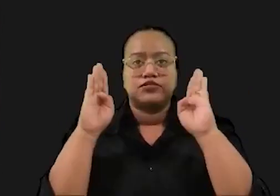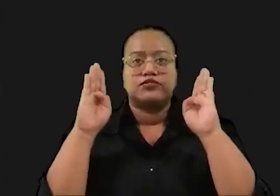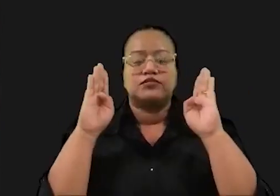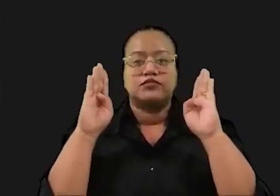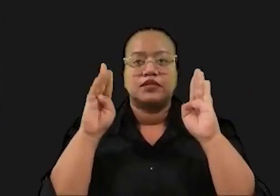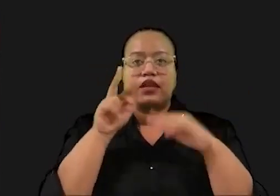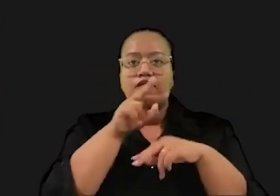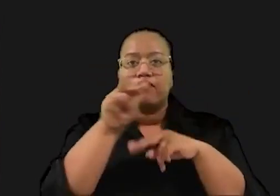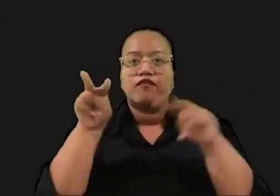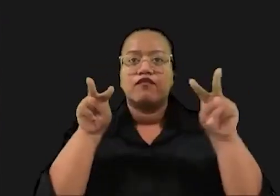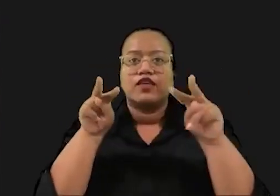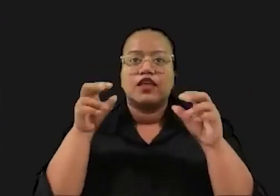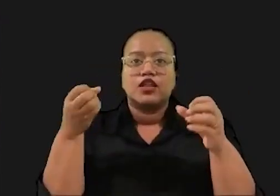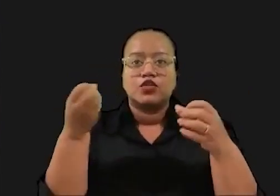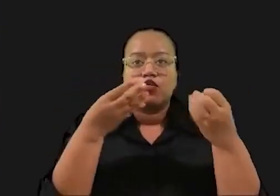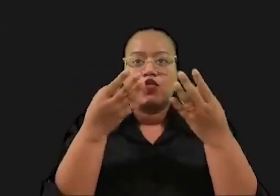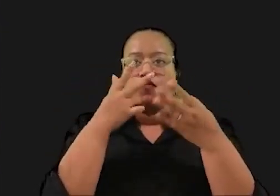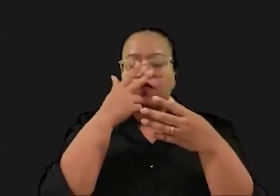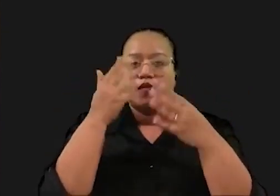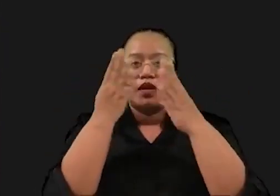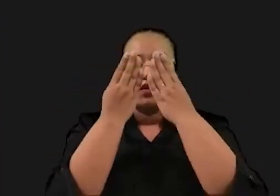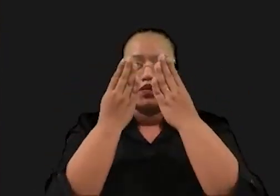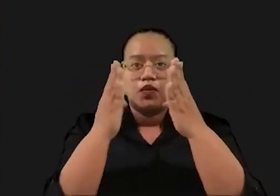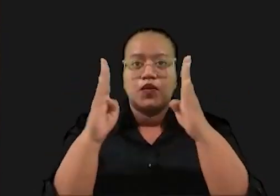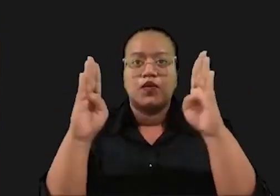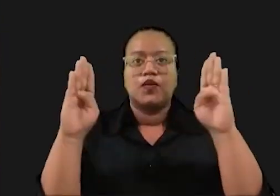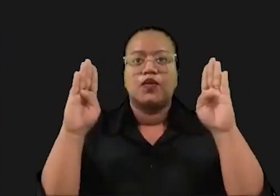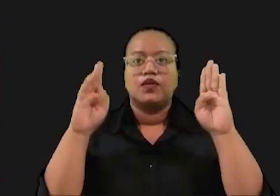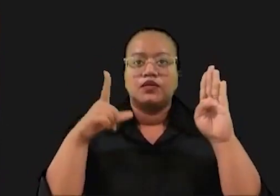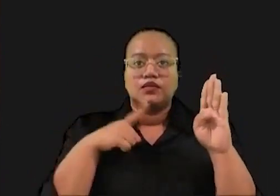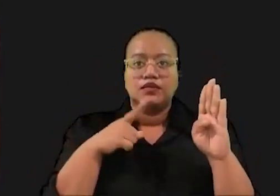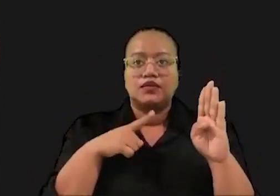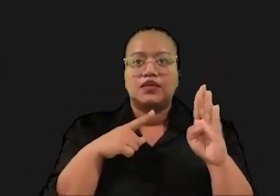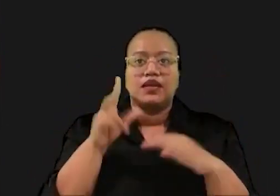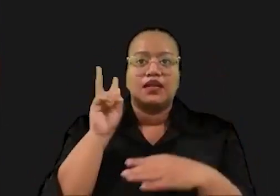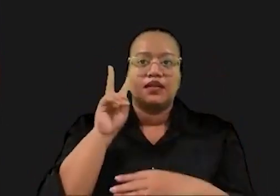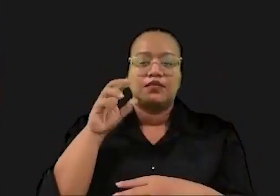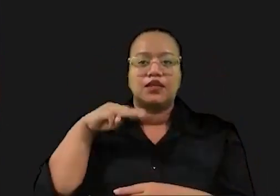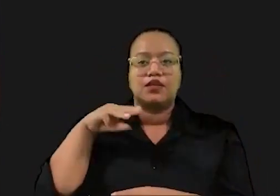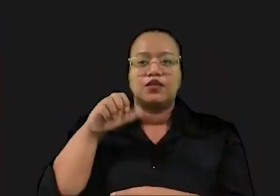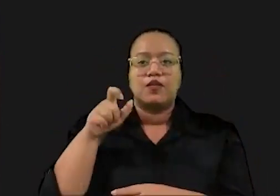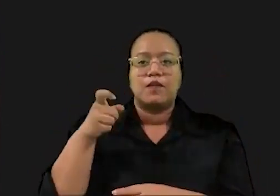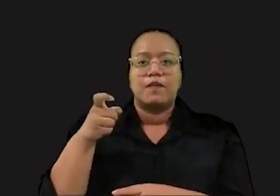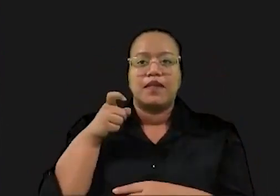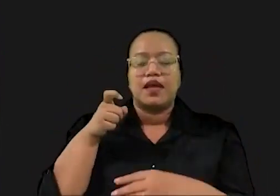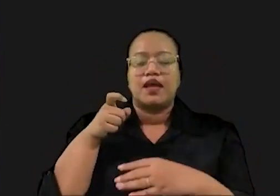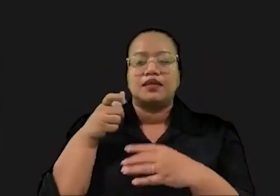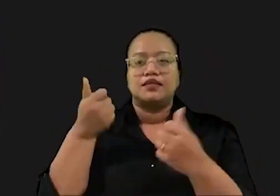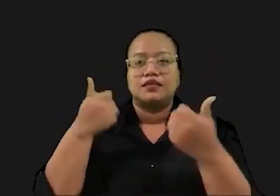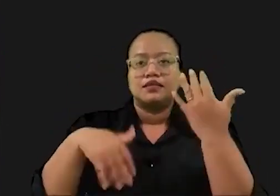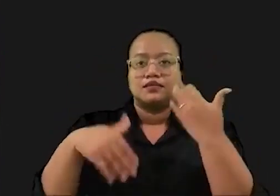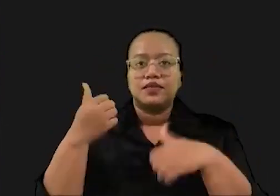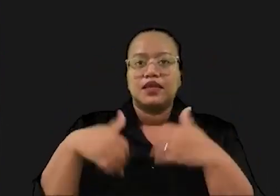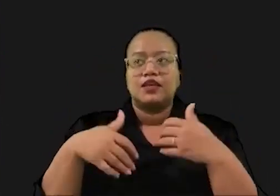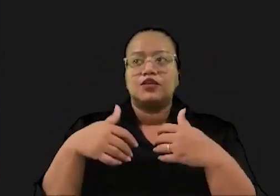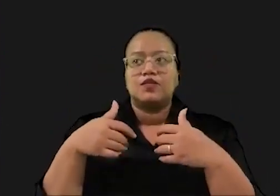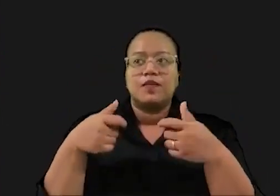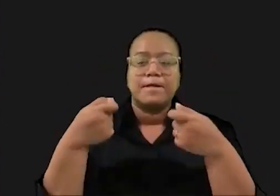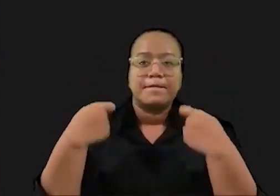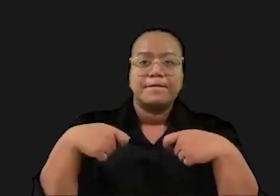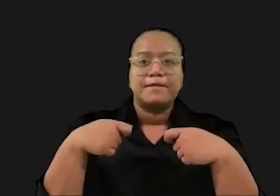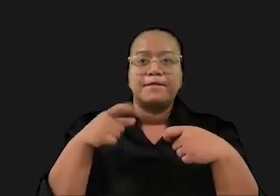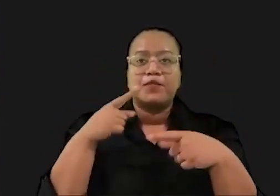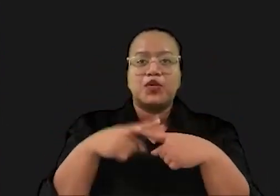de aço que estão ali, lembrando aí o Max Weber, né, janelas de aço que nos prendem, né, numa burocracia que